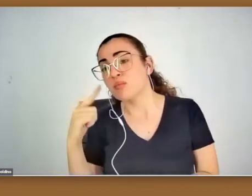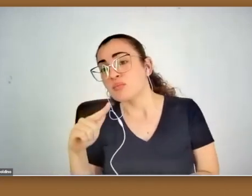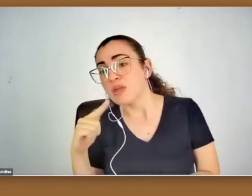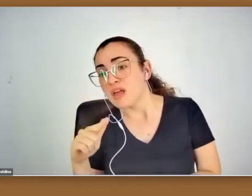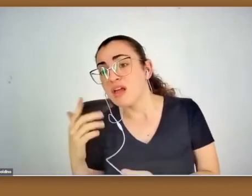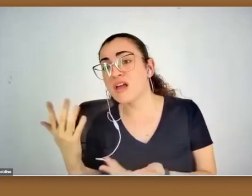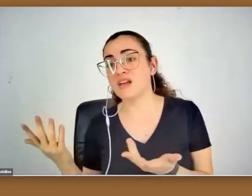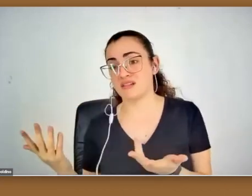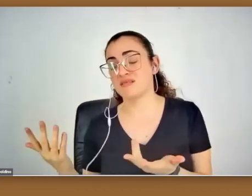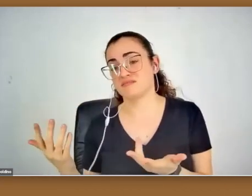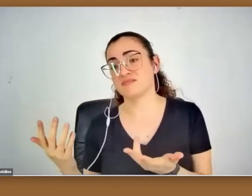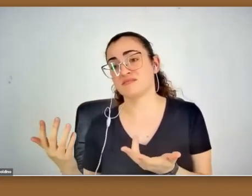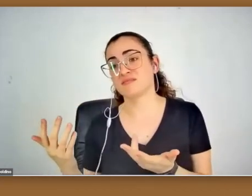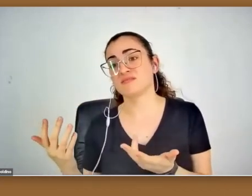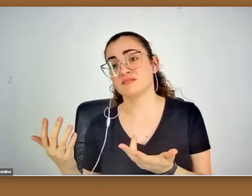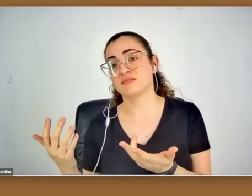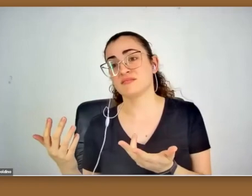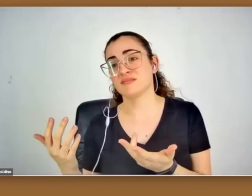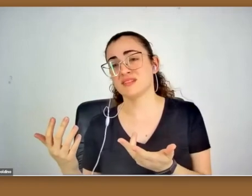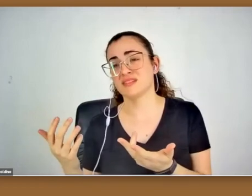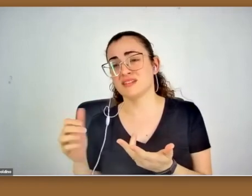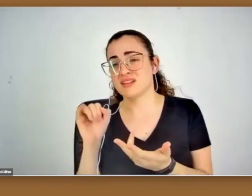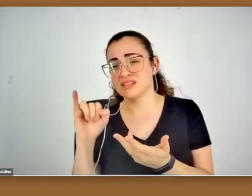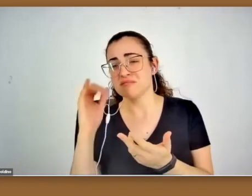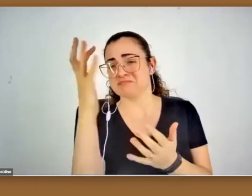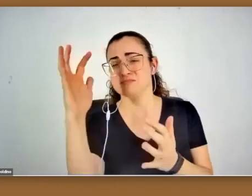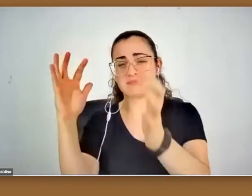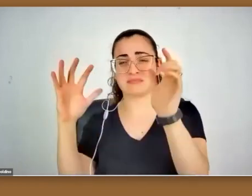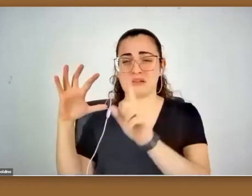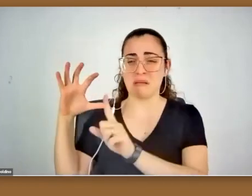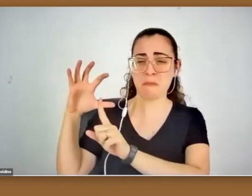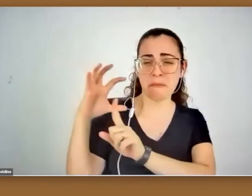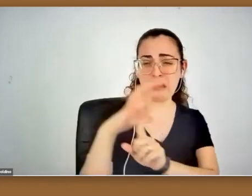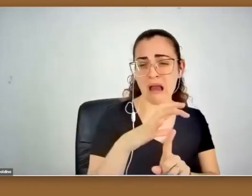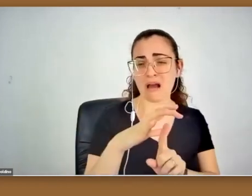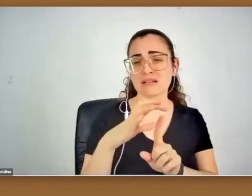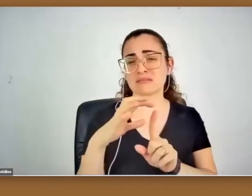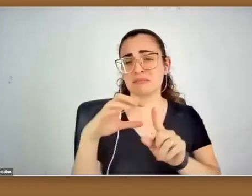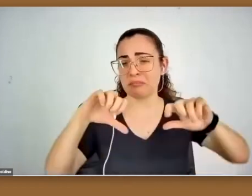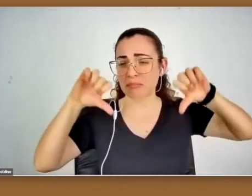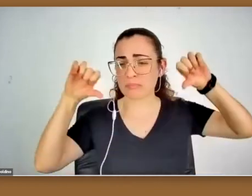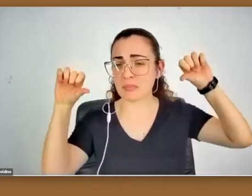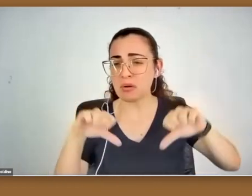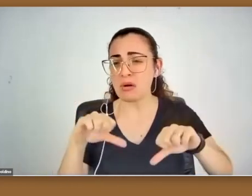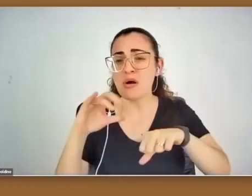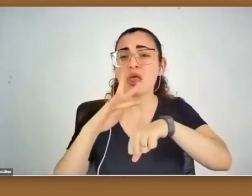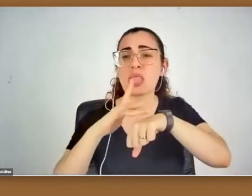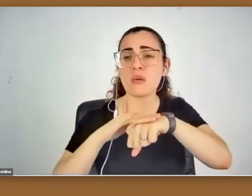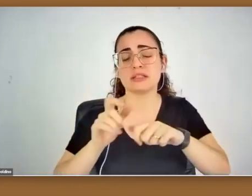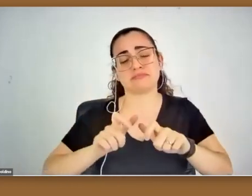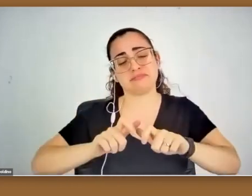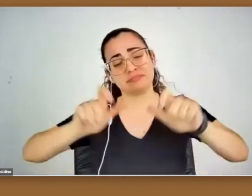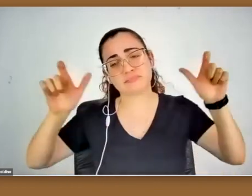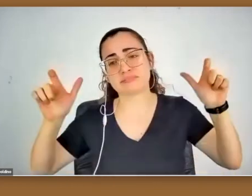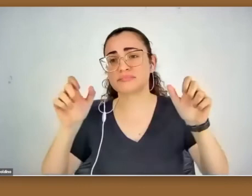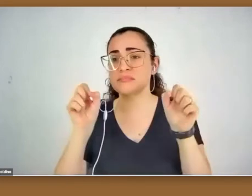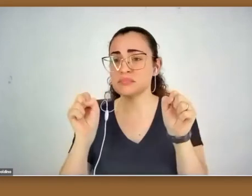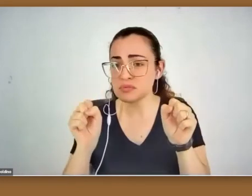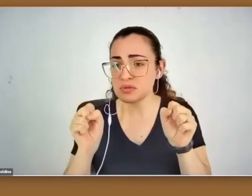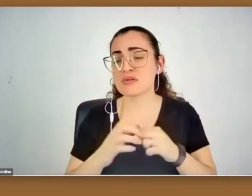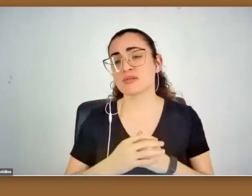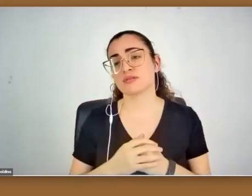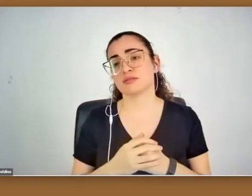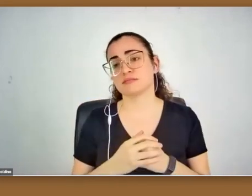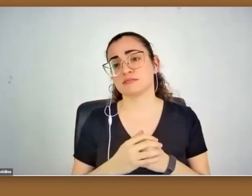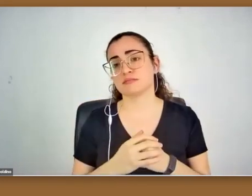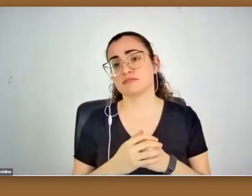ambiente, e esse impacto a gente sabe que gera problemas, né, em relação a doenças que vem surgindo, cada vez vão vir surgindo mais, se a